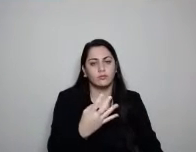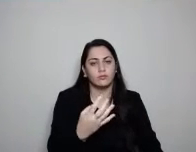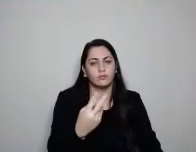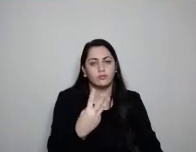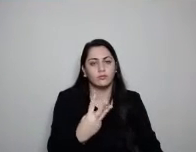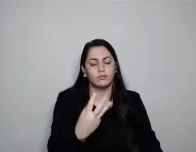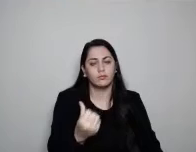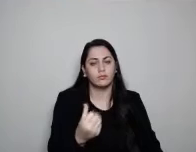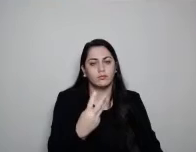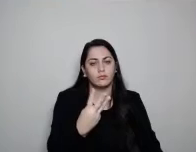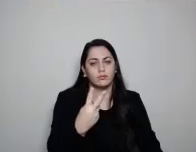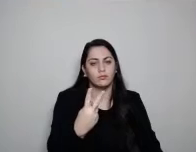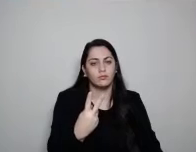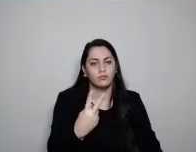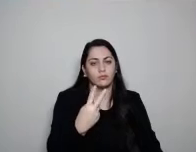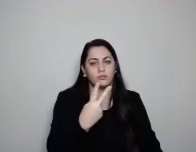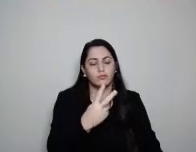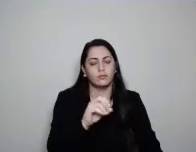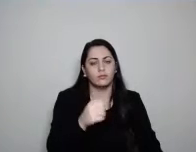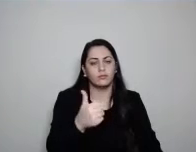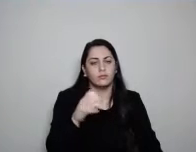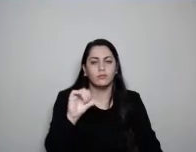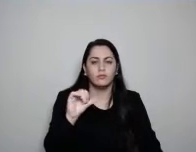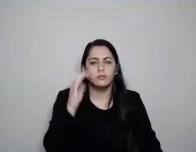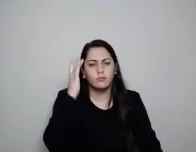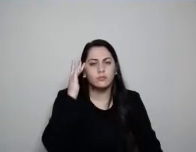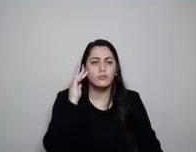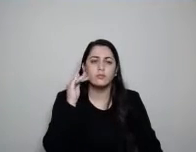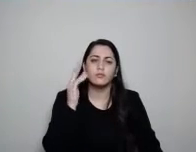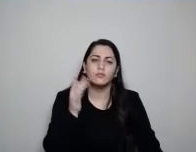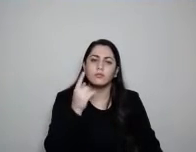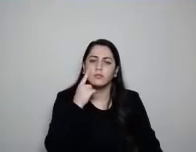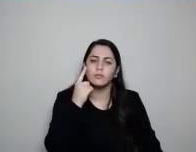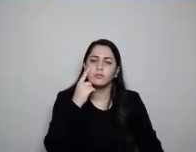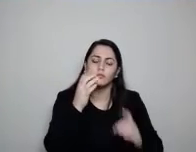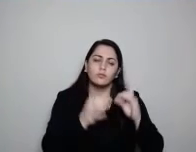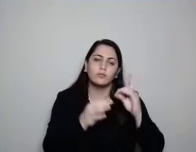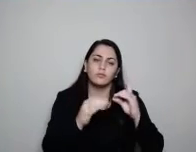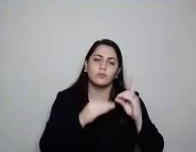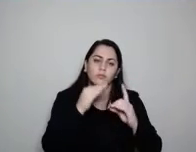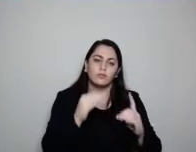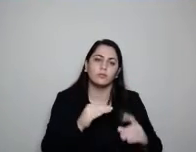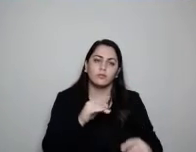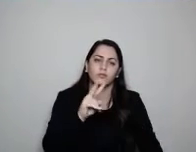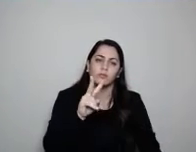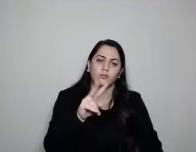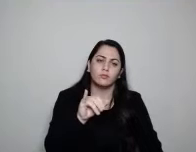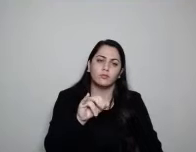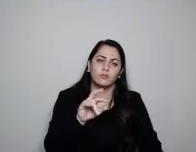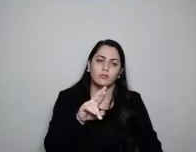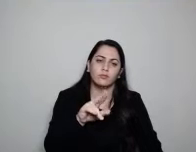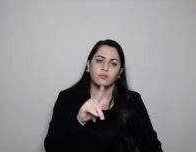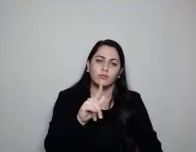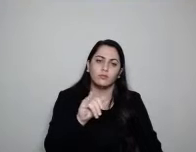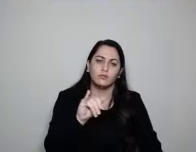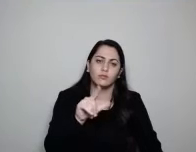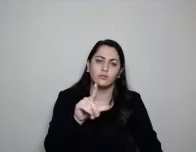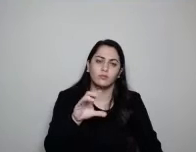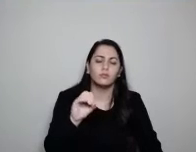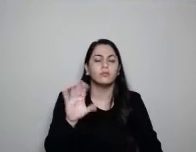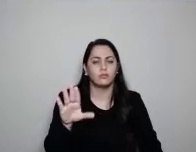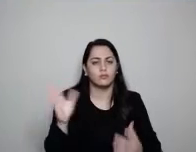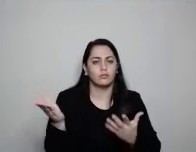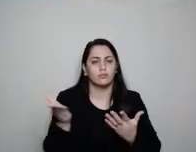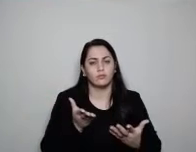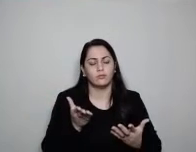08-05-436-42-2019. Apelando. Presidente, eu acho que depende do desembargador Vigílio, se não me engano, ele foi convocado. Não, desembargador,